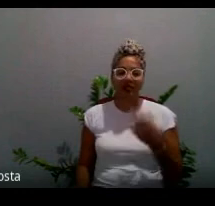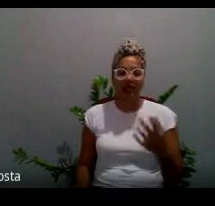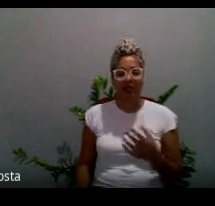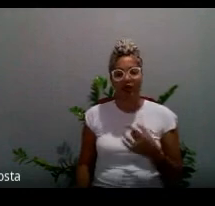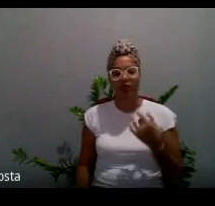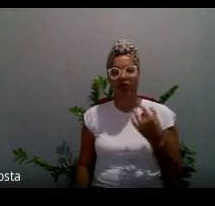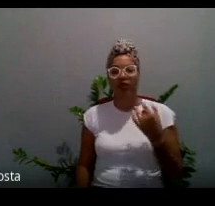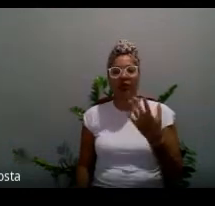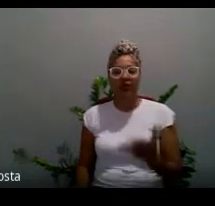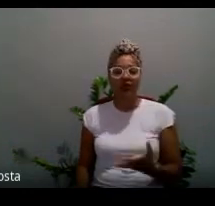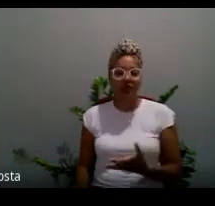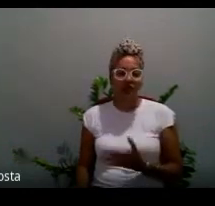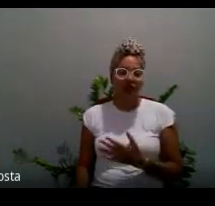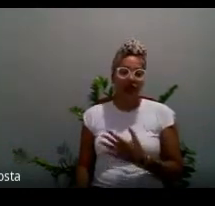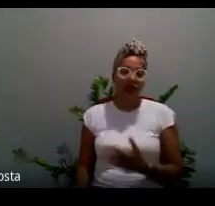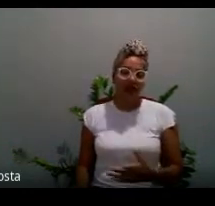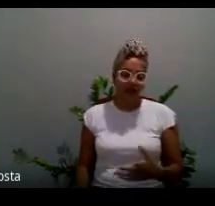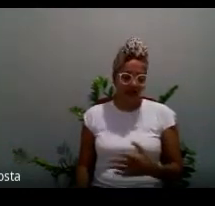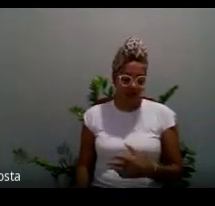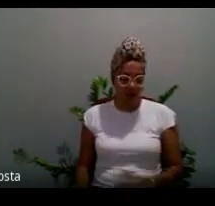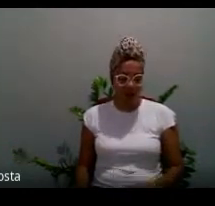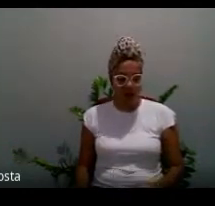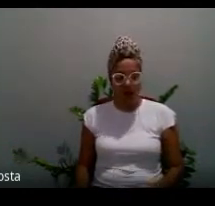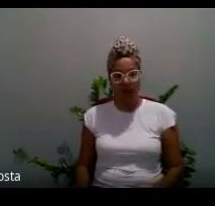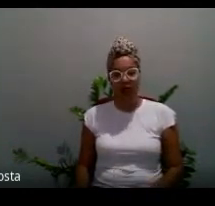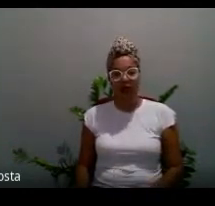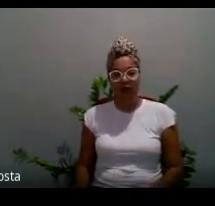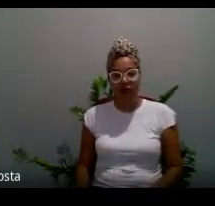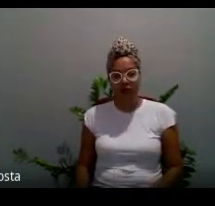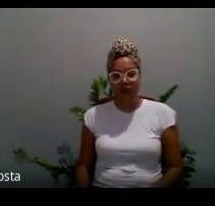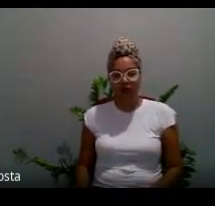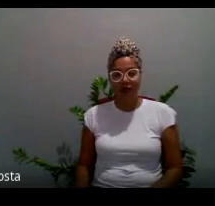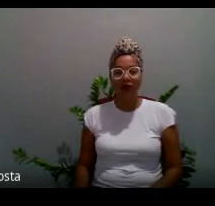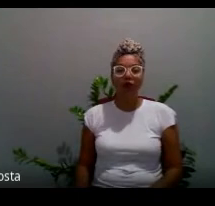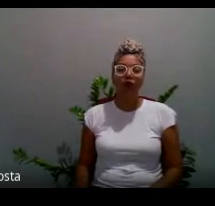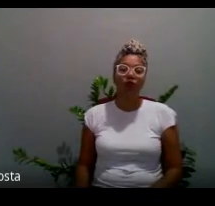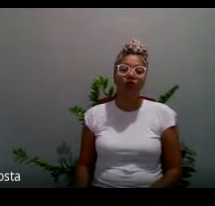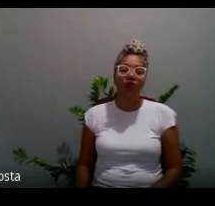descartar, sobre delivery. E aqui a gente fala um pouco sobre os resultados,